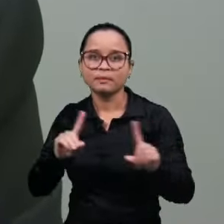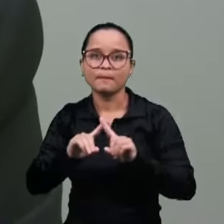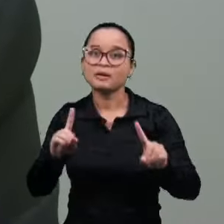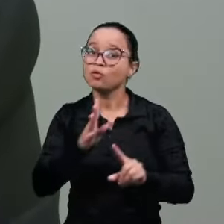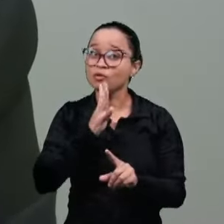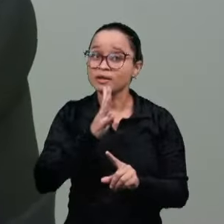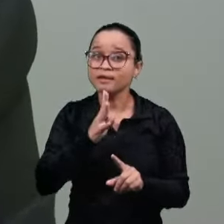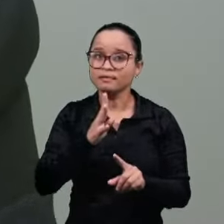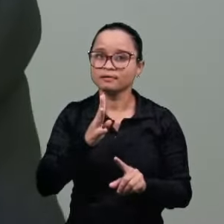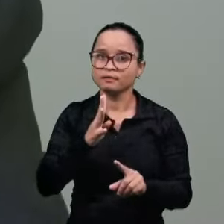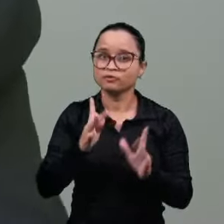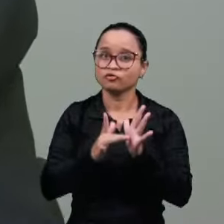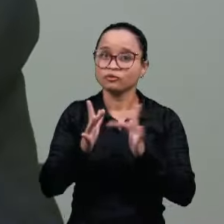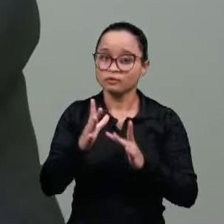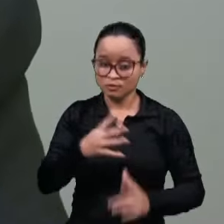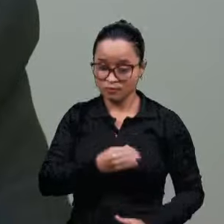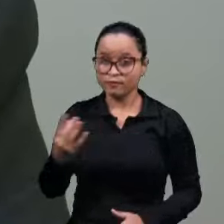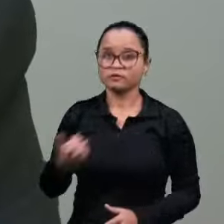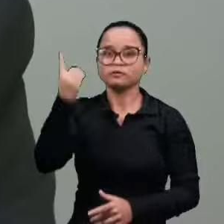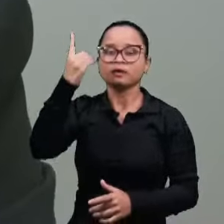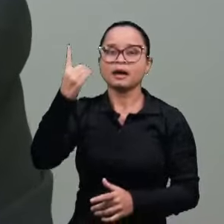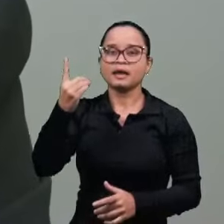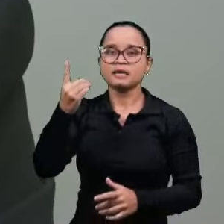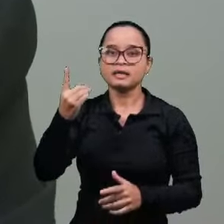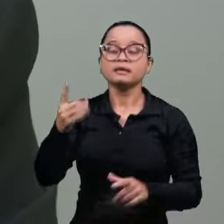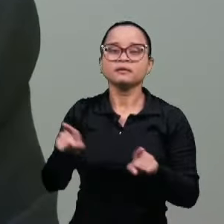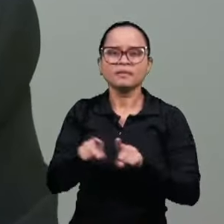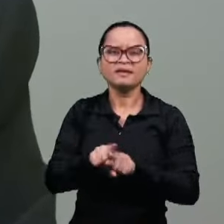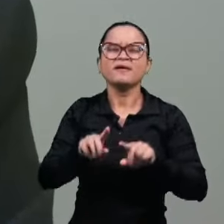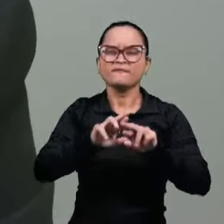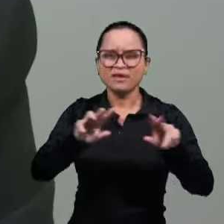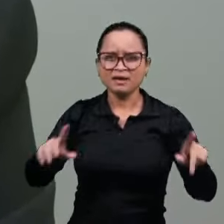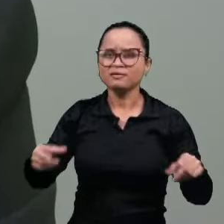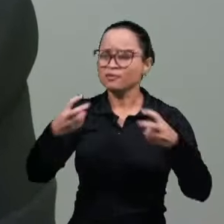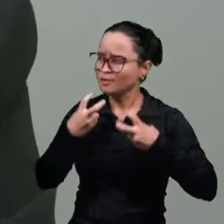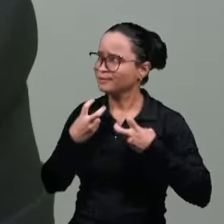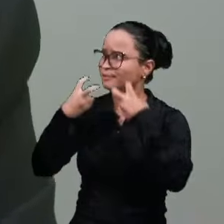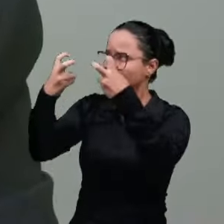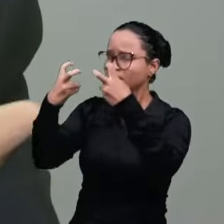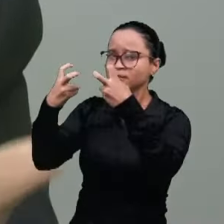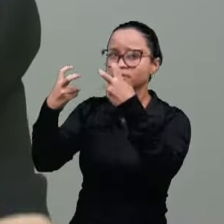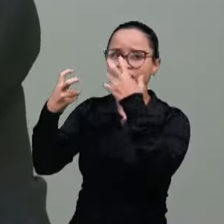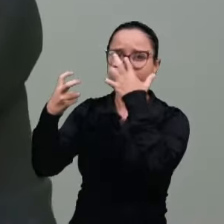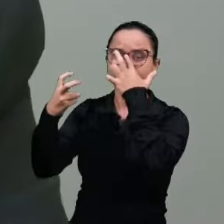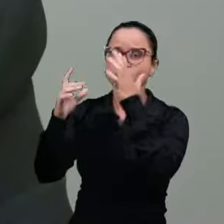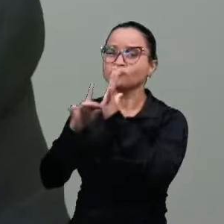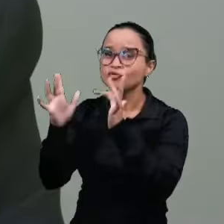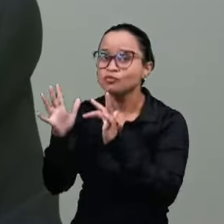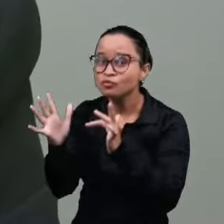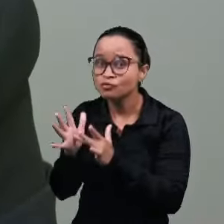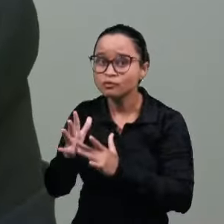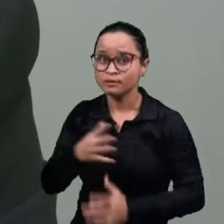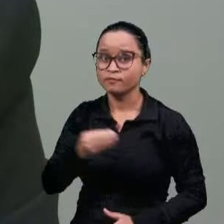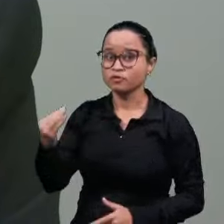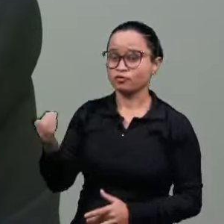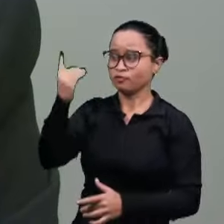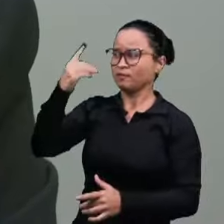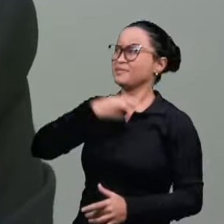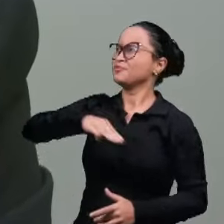E muitos ainda irão gritar, Jesus, filho de Davi, tem misericórdia de mim, irão voltar. Por quê? Porque teve um ensino,